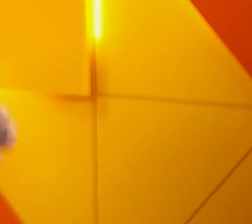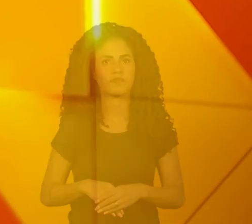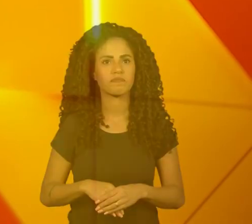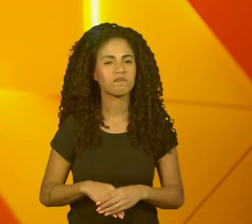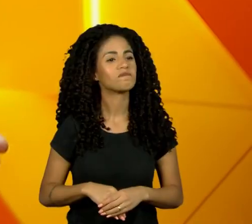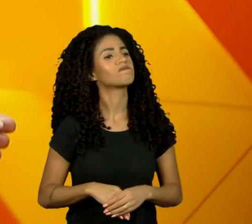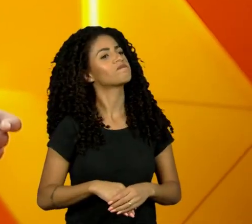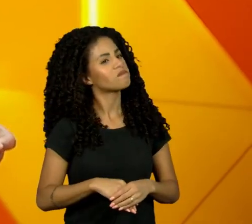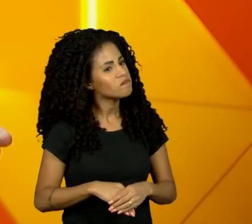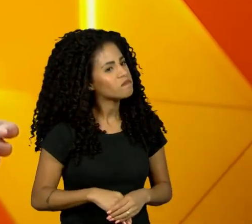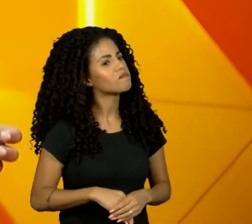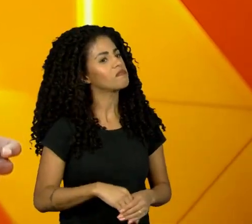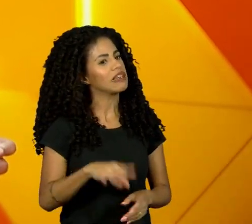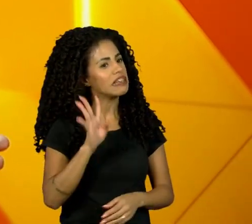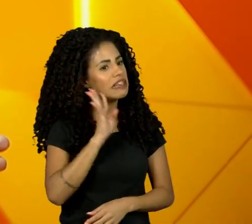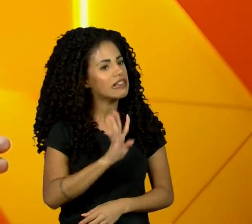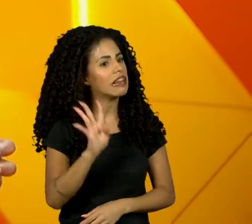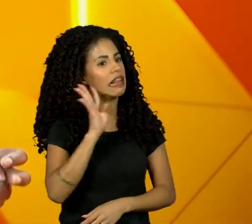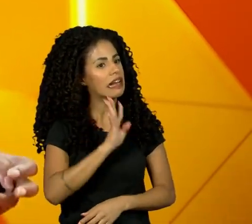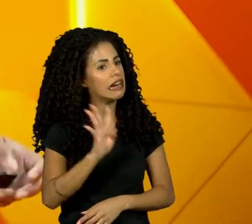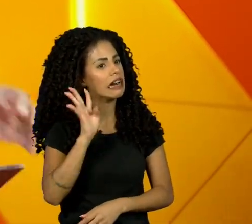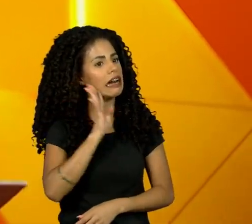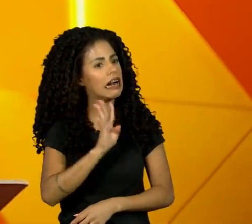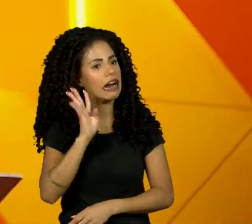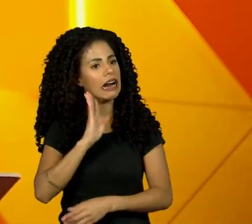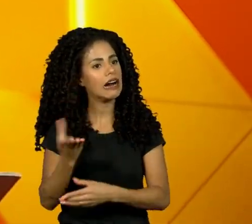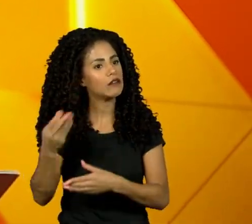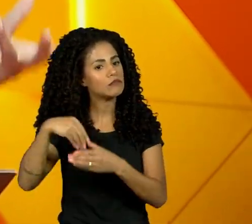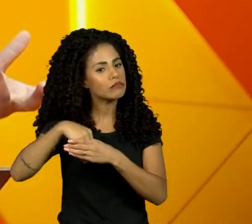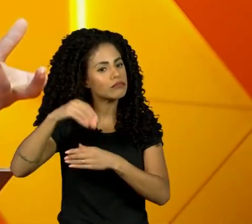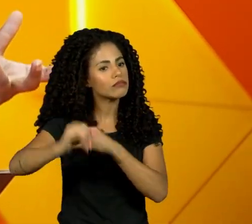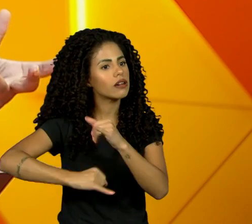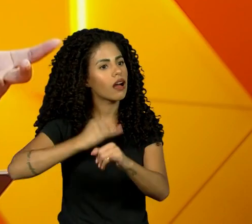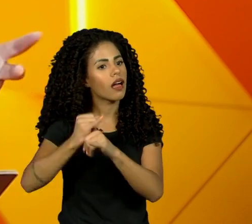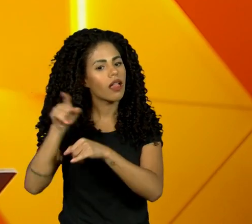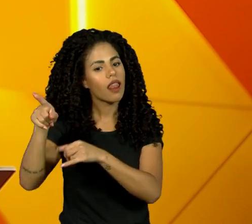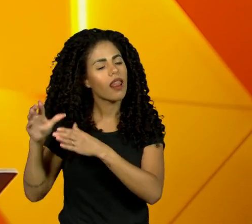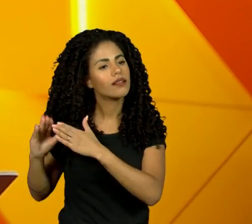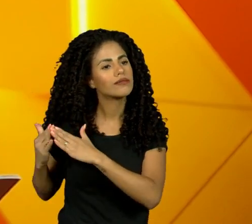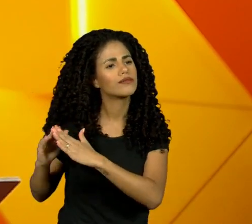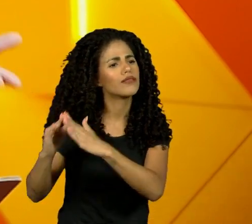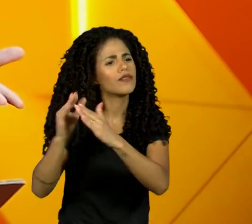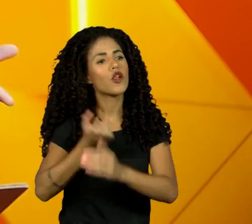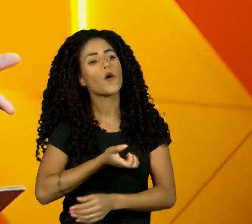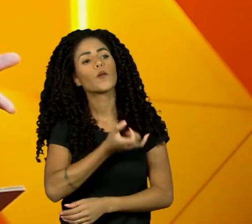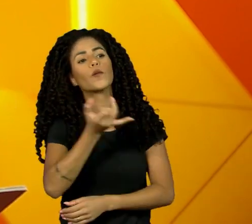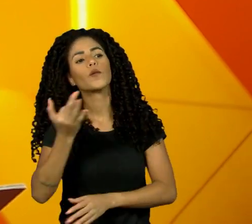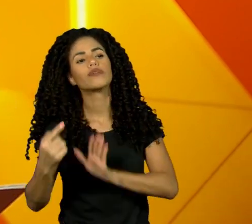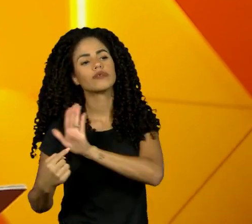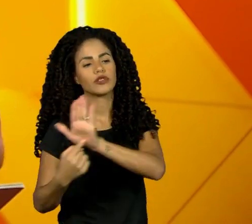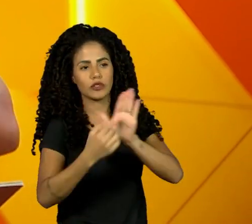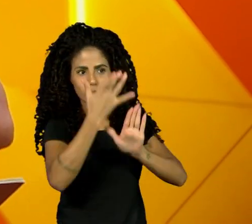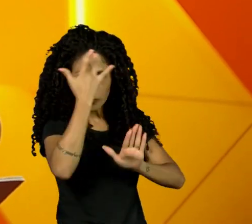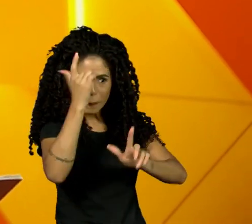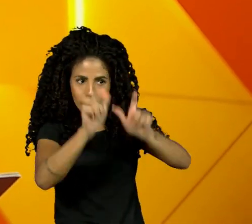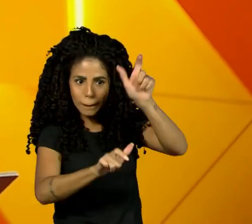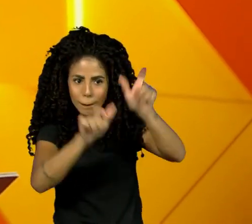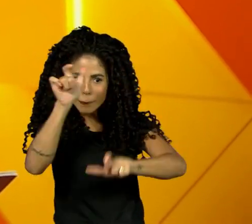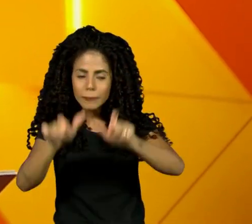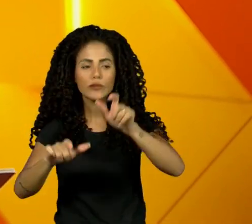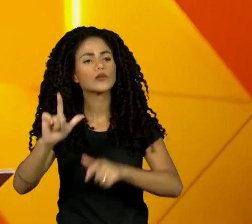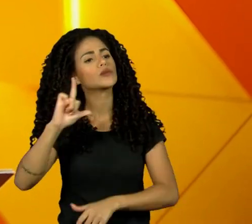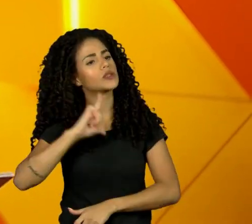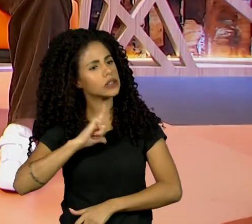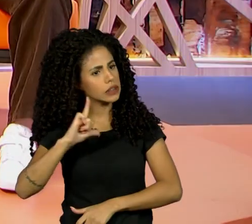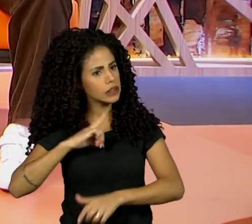Que bacana, Digital Favela! Eu adorei. Eles mostraram a quantidade de influenciadores que a gente tem nesse ambiente